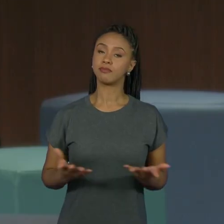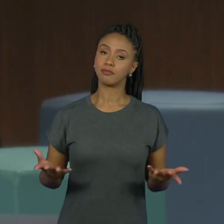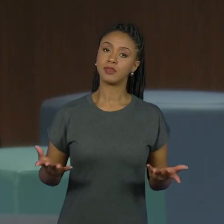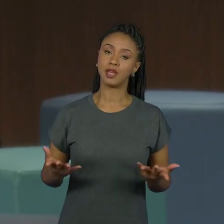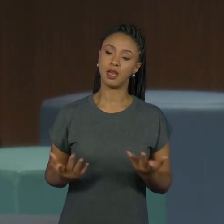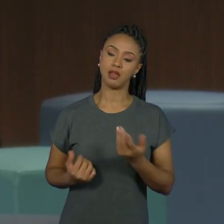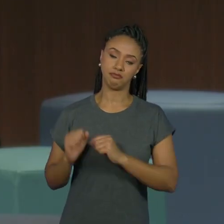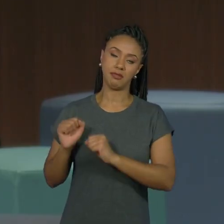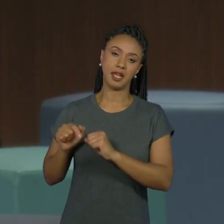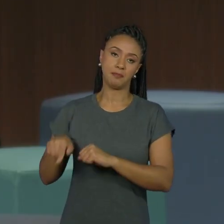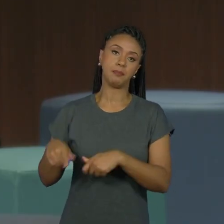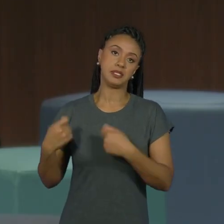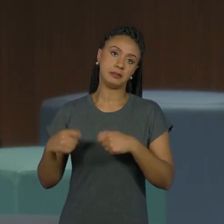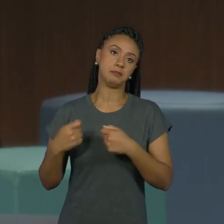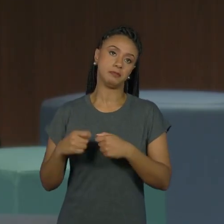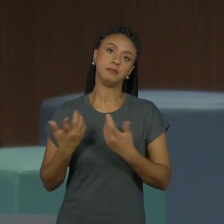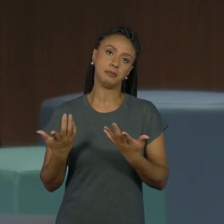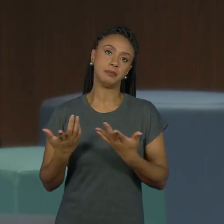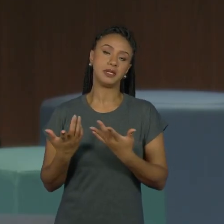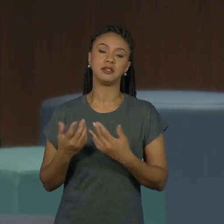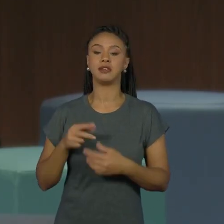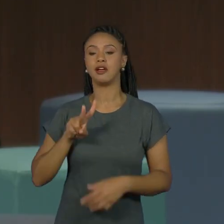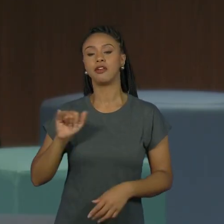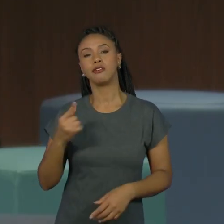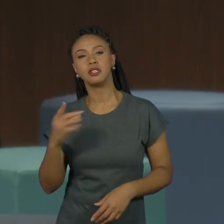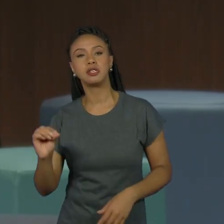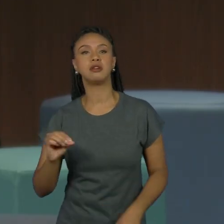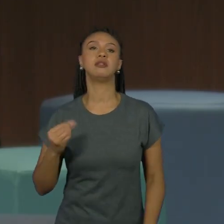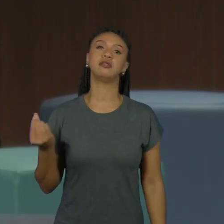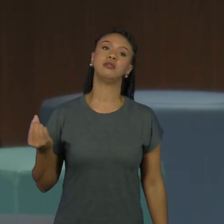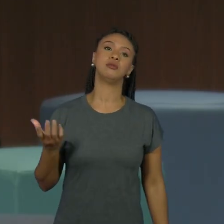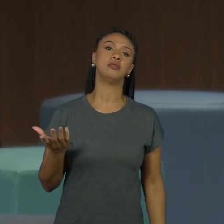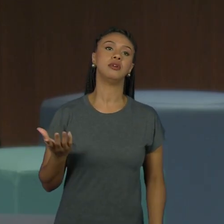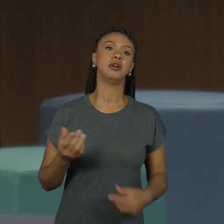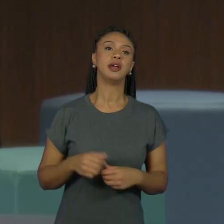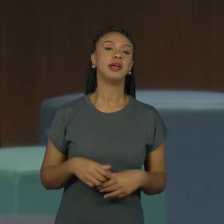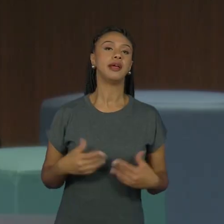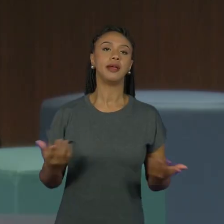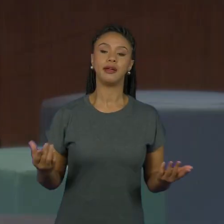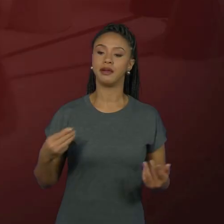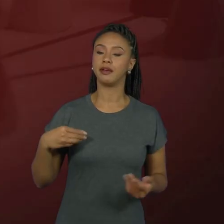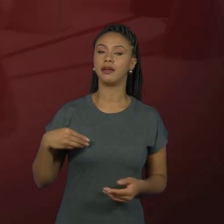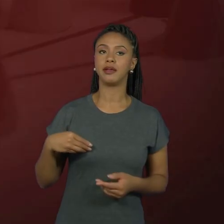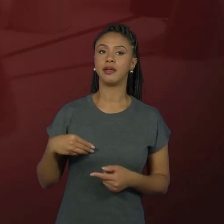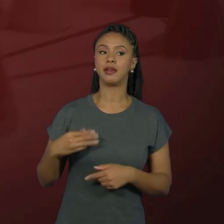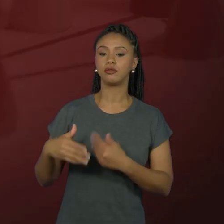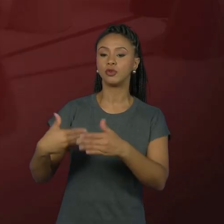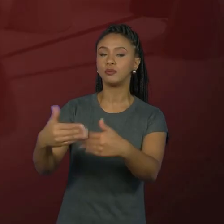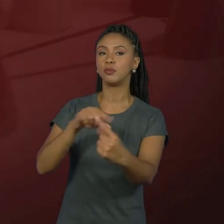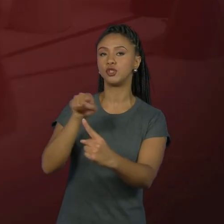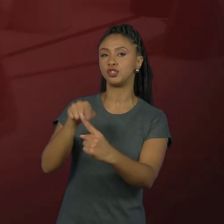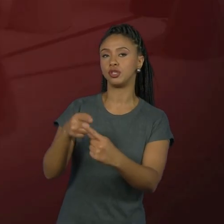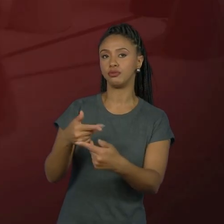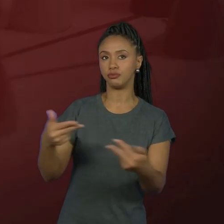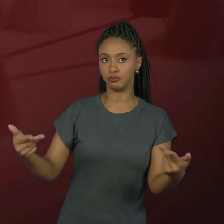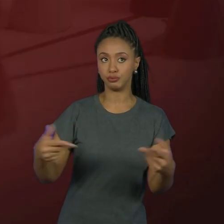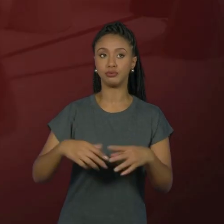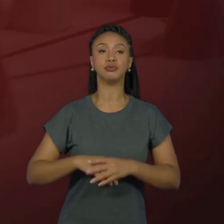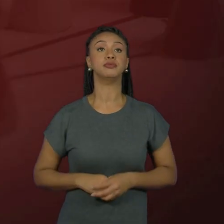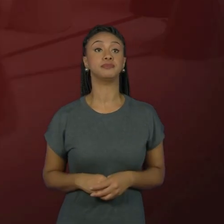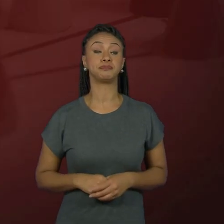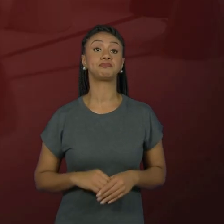aquela empresa ou aquele projeto, se a gente for pensar aqui na arquitetura, vai ter. O framework, então, ele vai